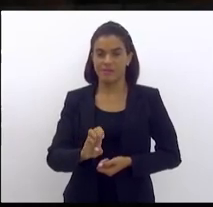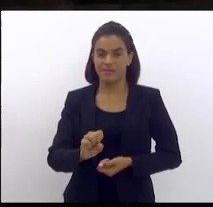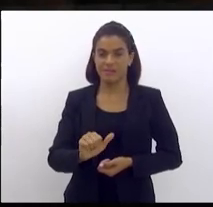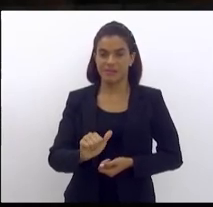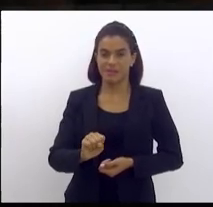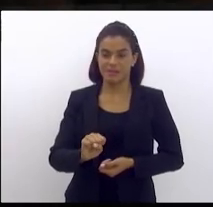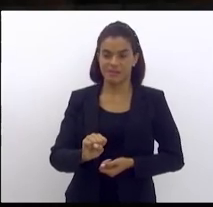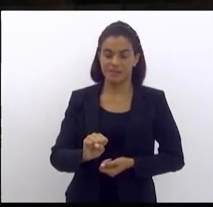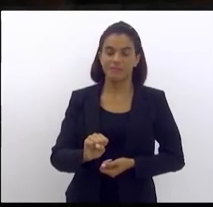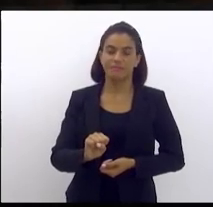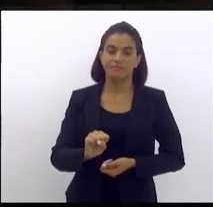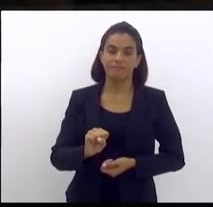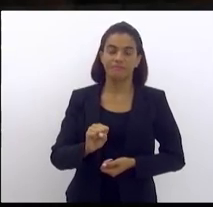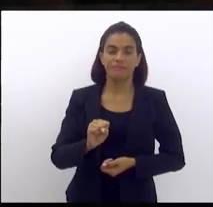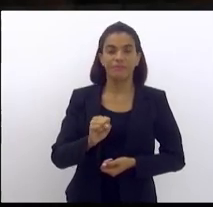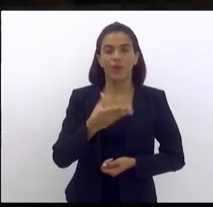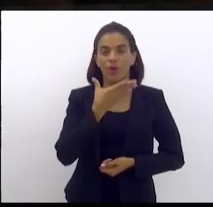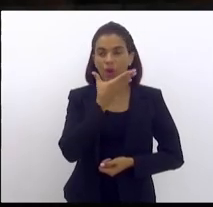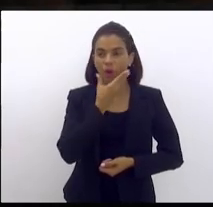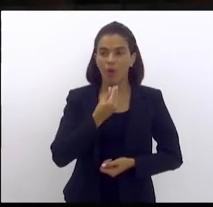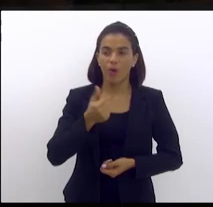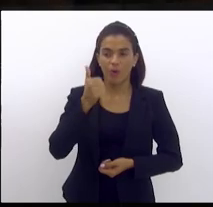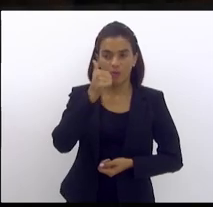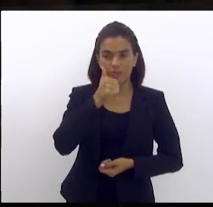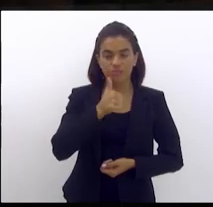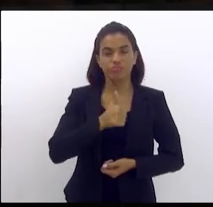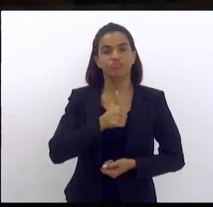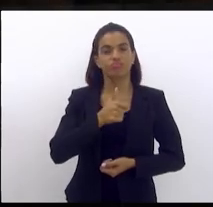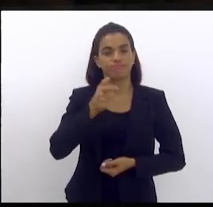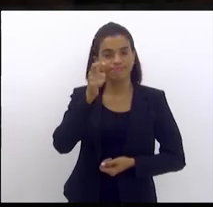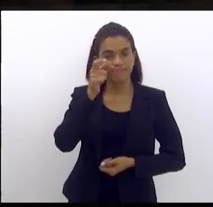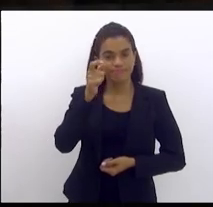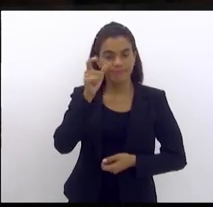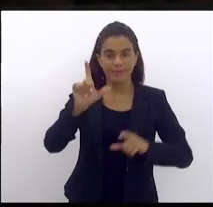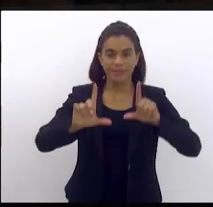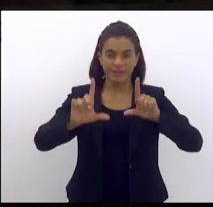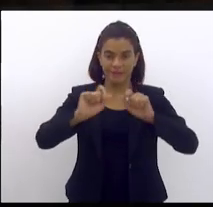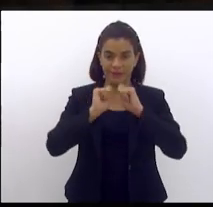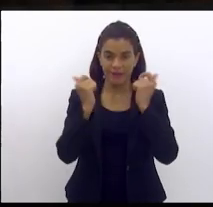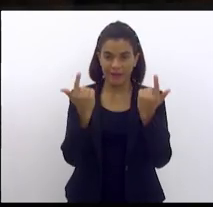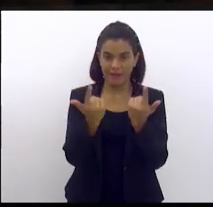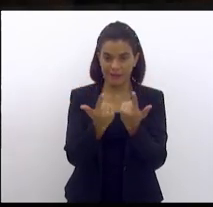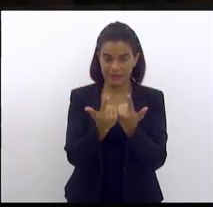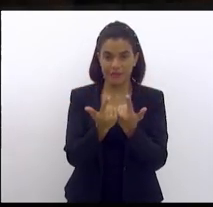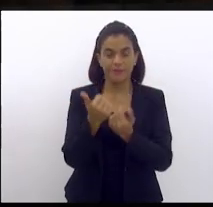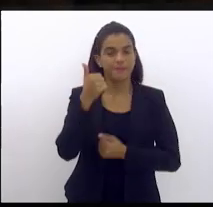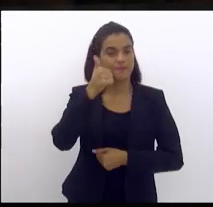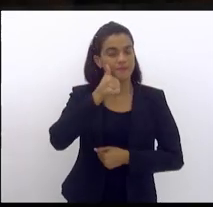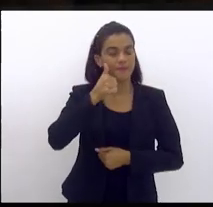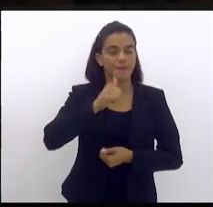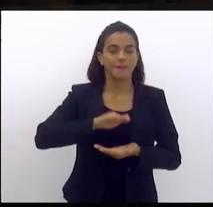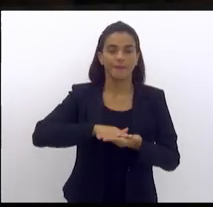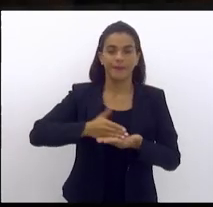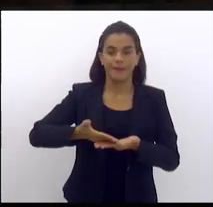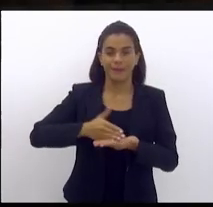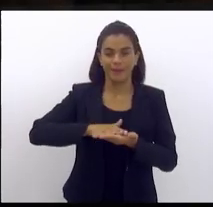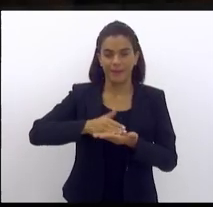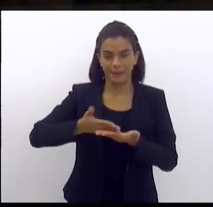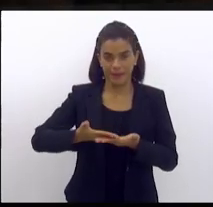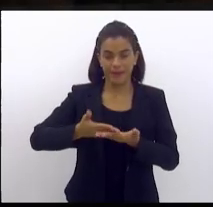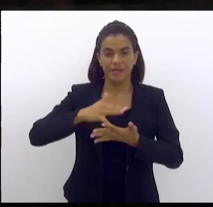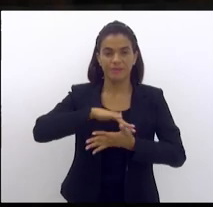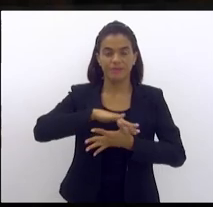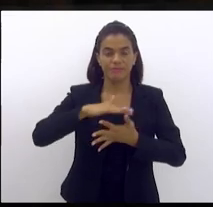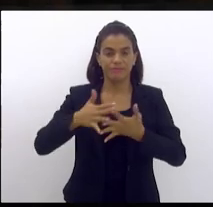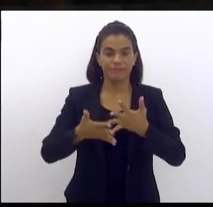senhoras senhores telespectadores da TV alerge senhora intérprete